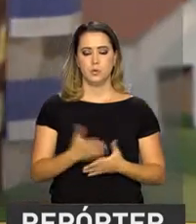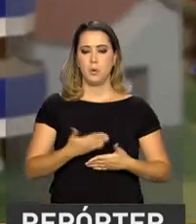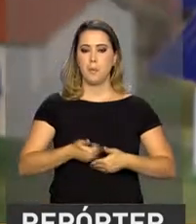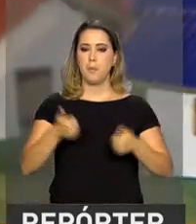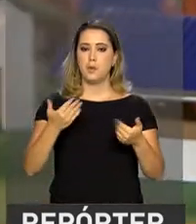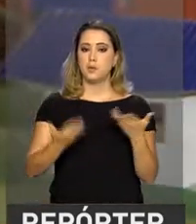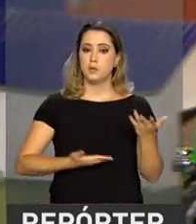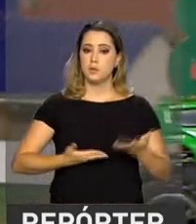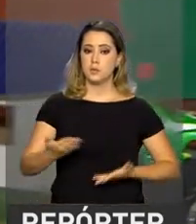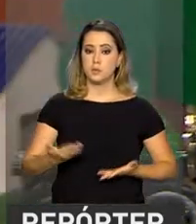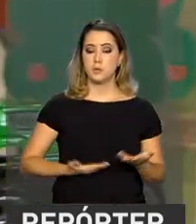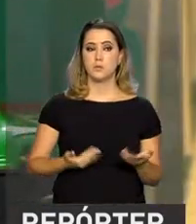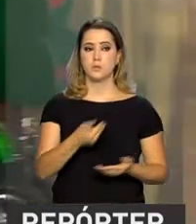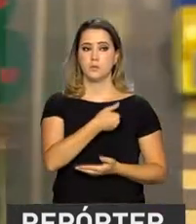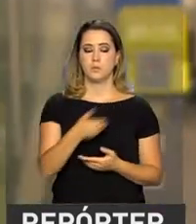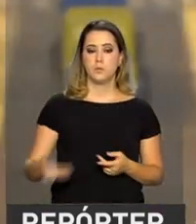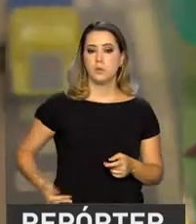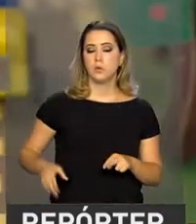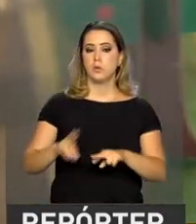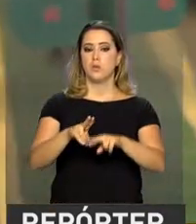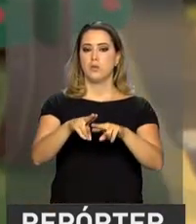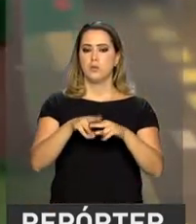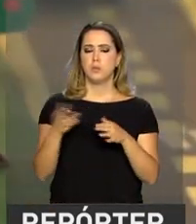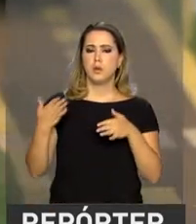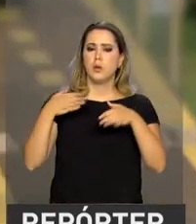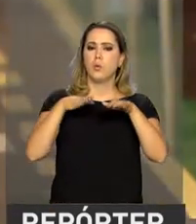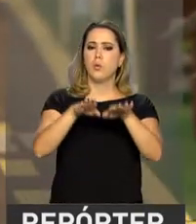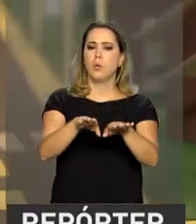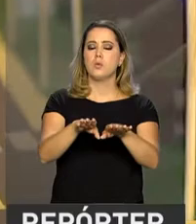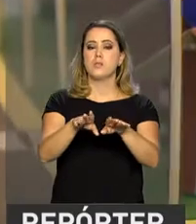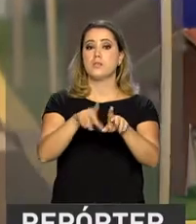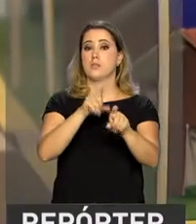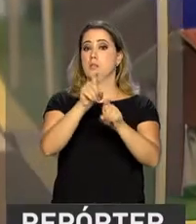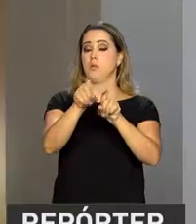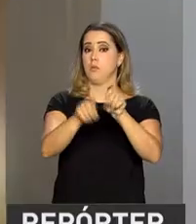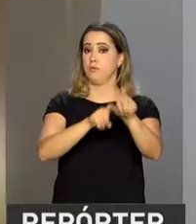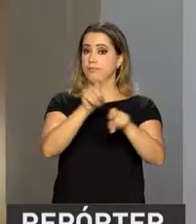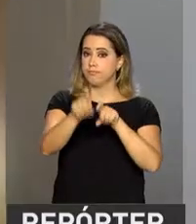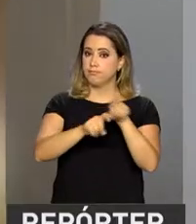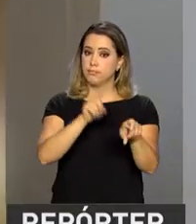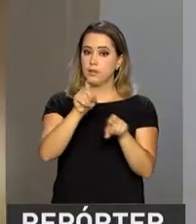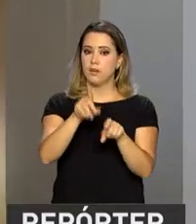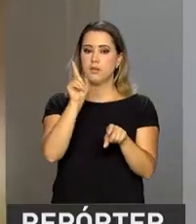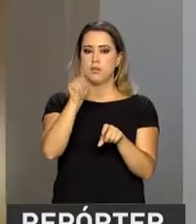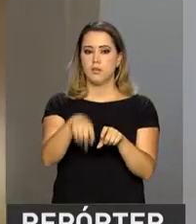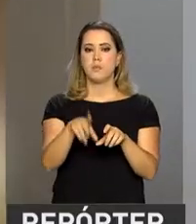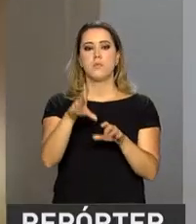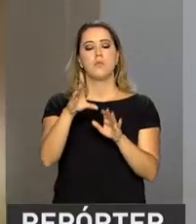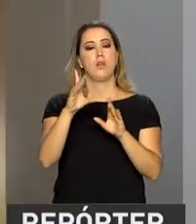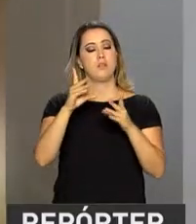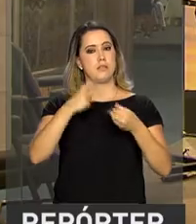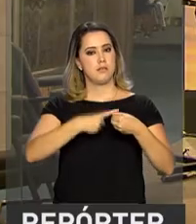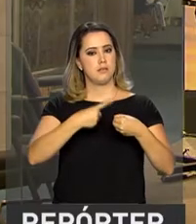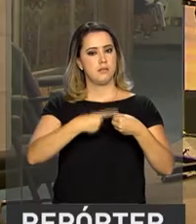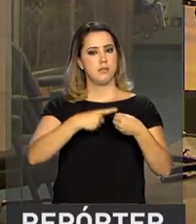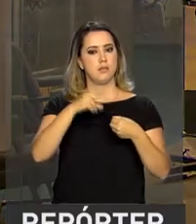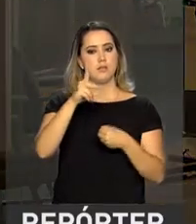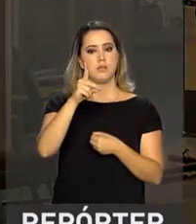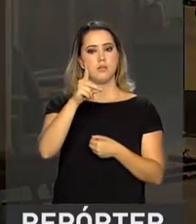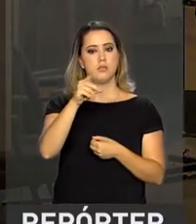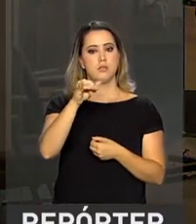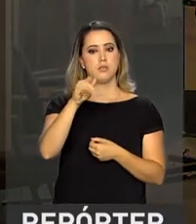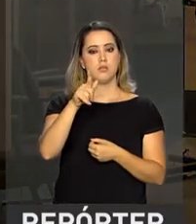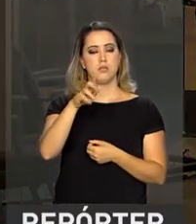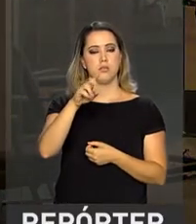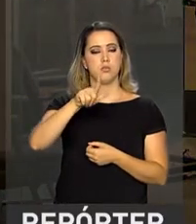Melhorar a prestação de serviço público por meio da inclusão digital. Esse é o conceito das cidades digitais, programa que já